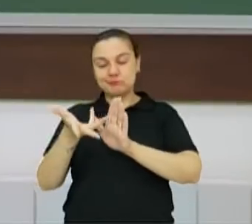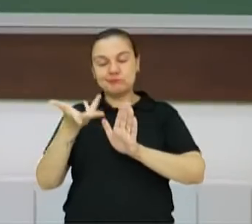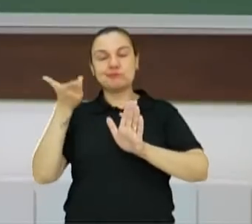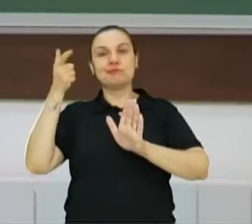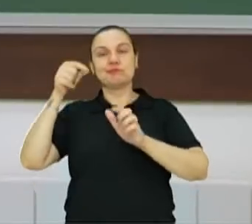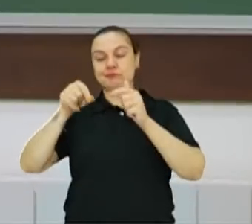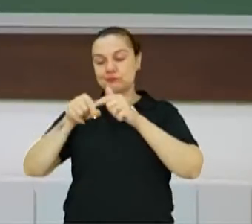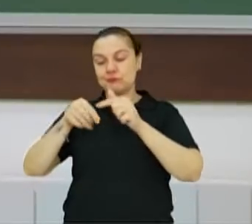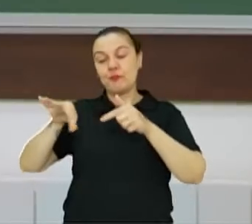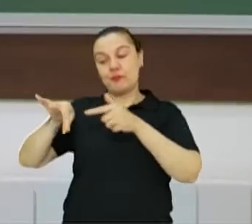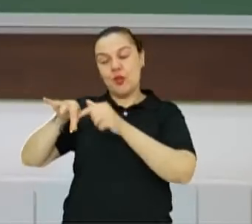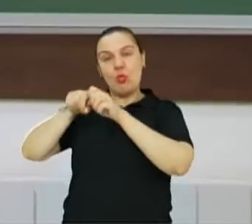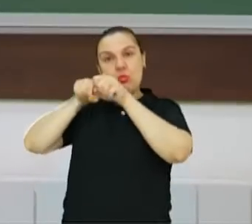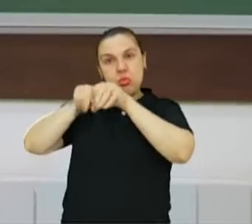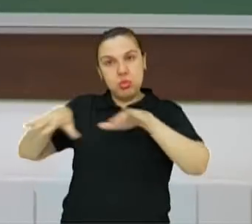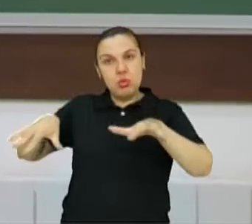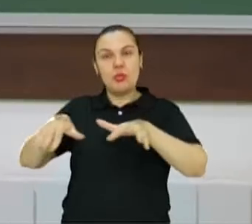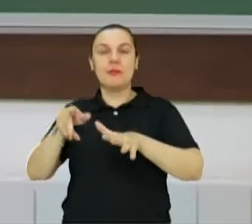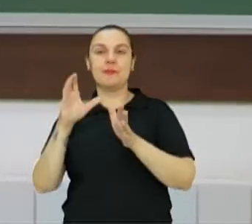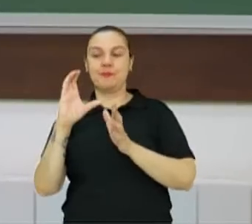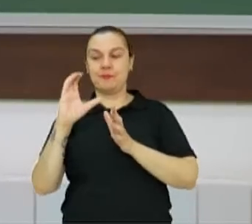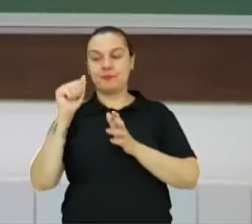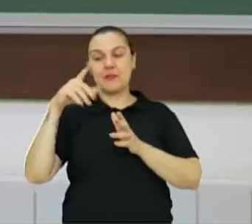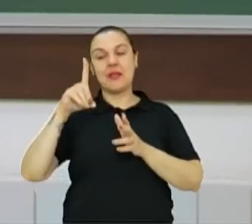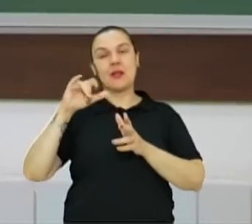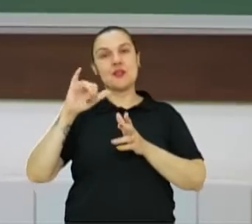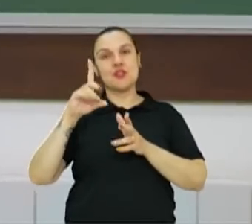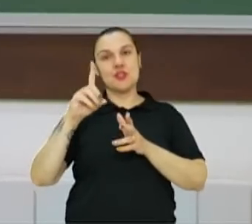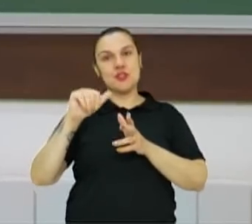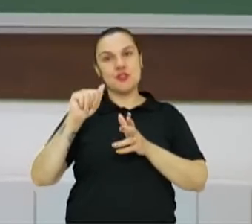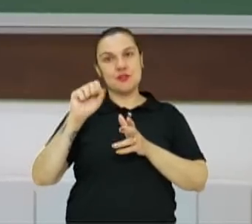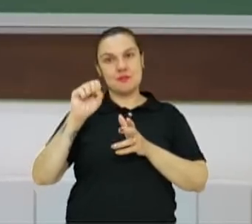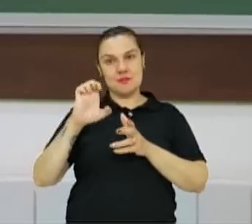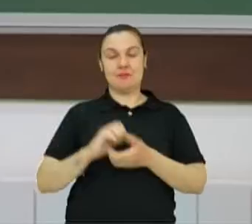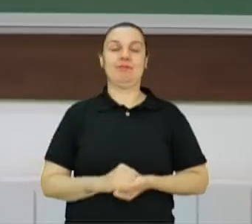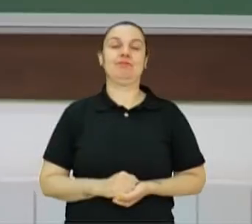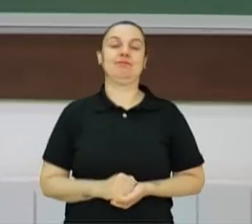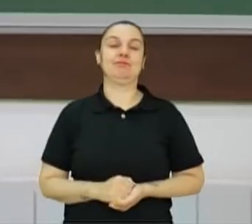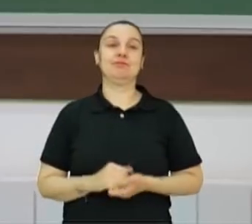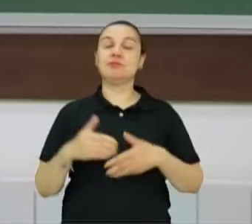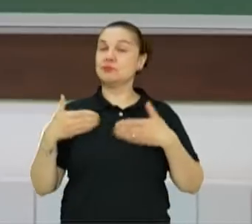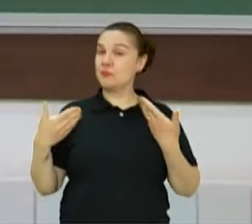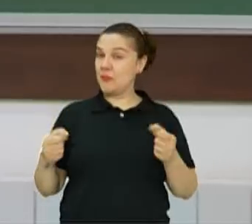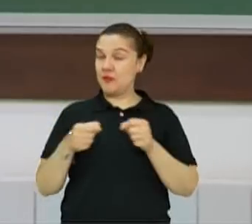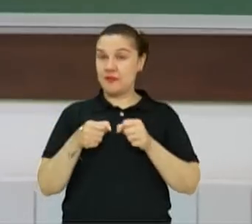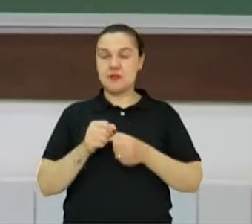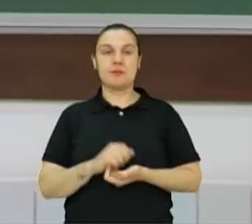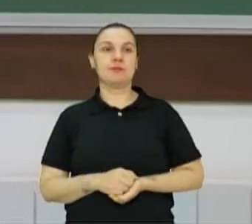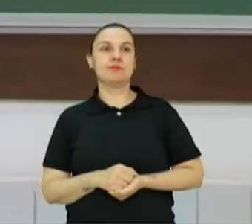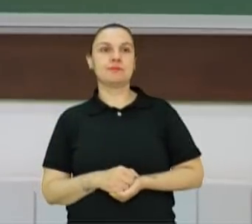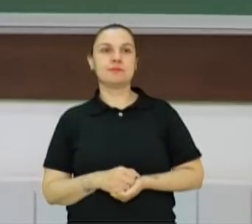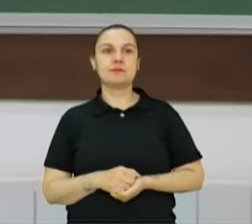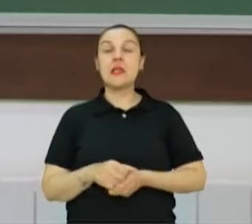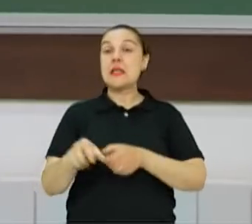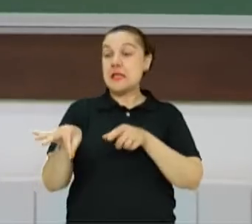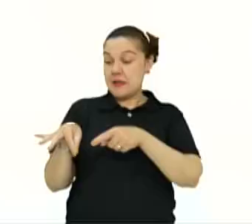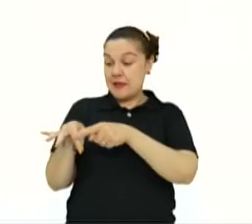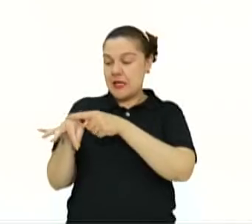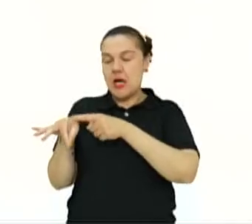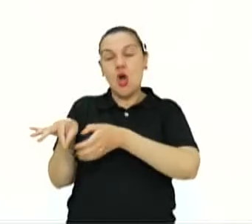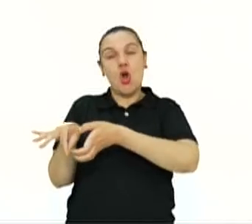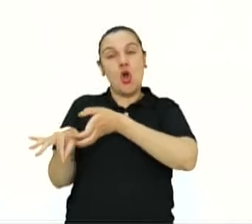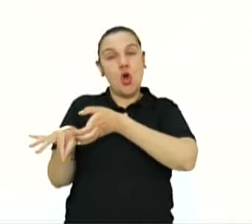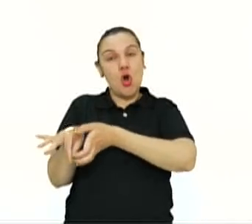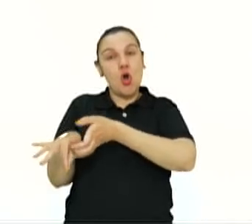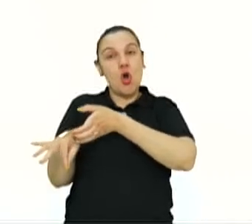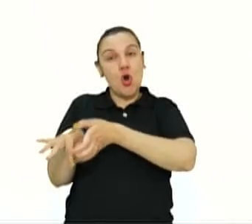favorecer o surgimento aí, né, o desenvolvimento desse fungo, tá? E o que ele vai provocar? Bastante coceira